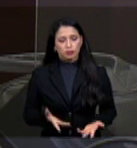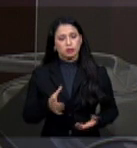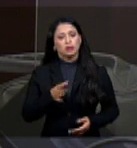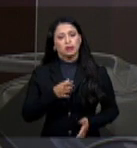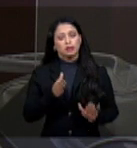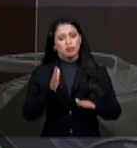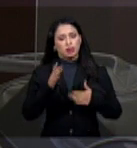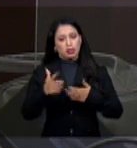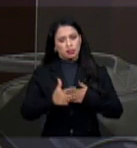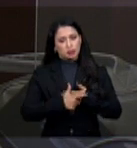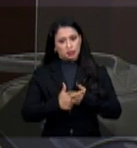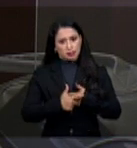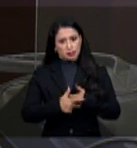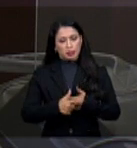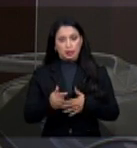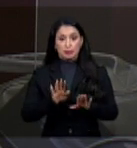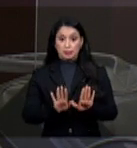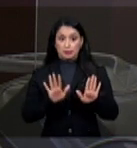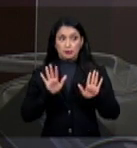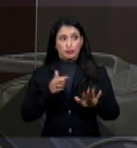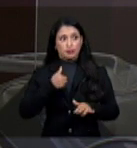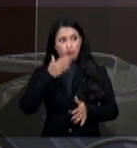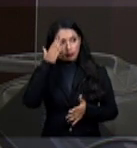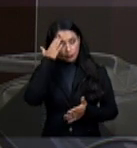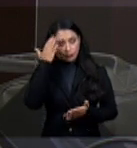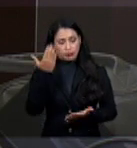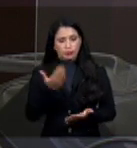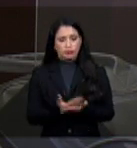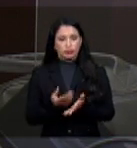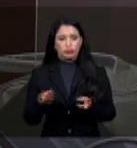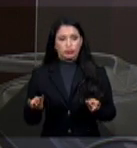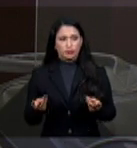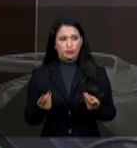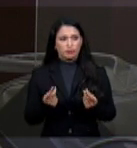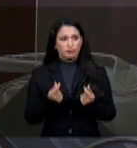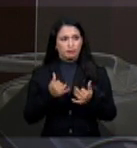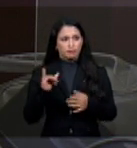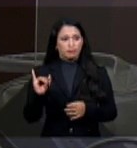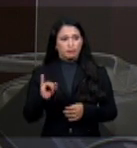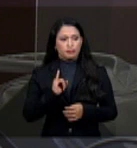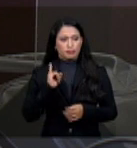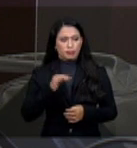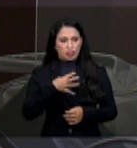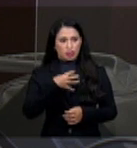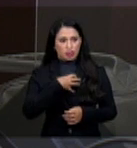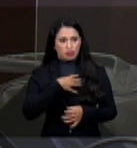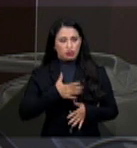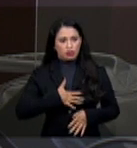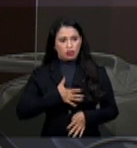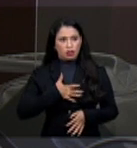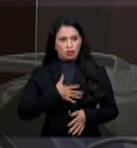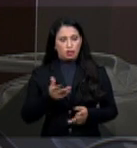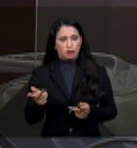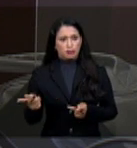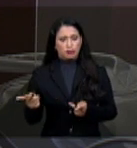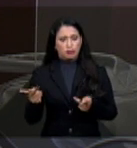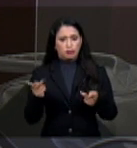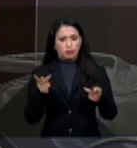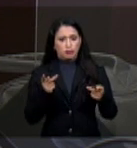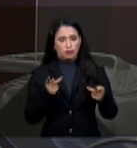papéis, vermelho e preto. Algumas penas pendem dos cabelos de Samara. Estar